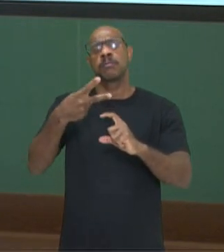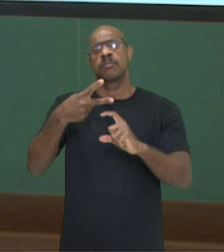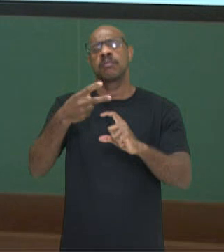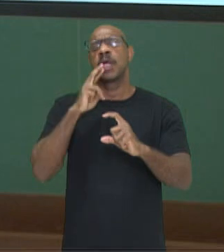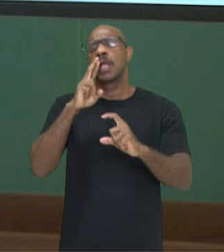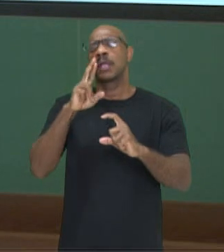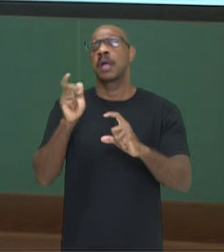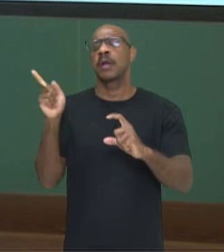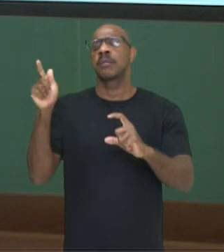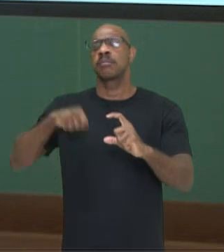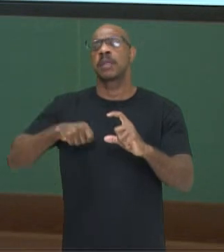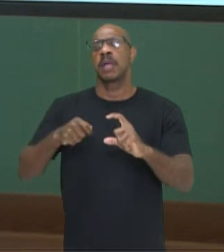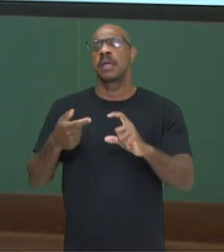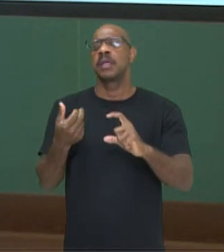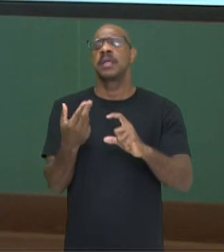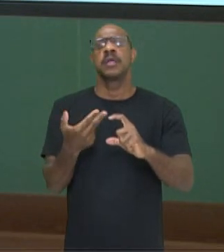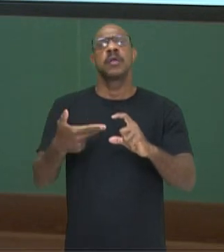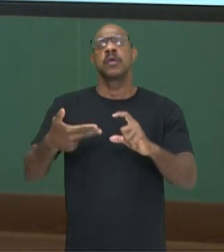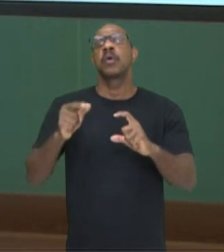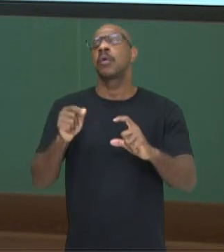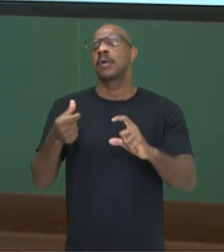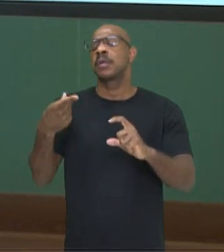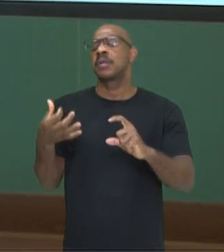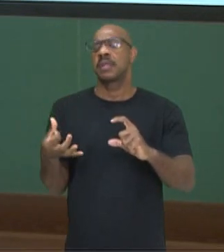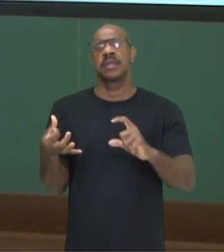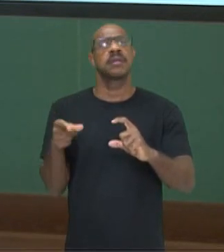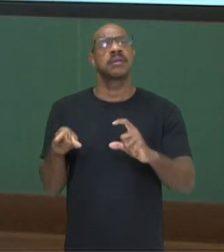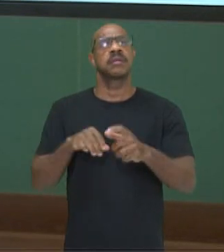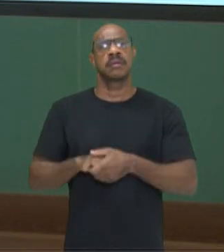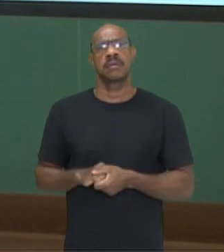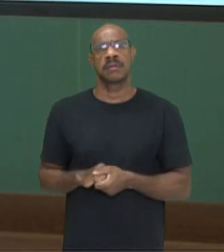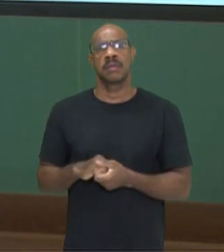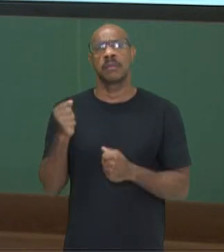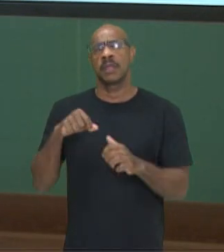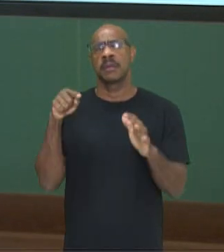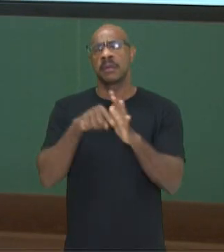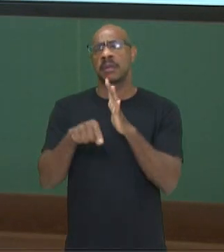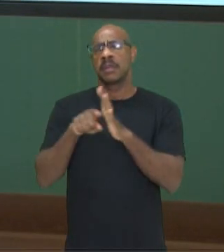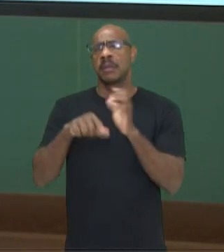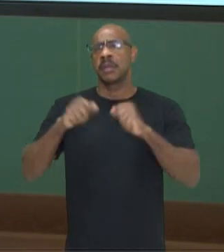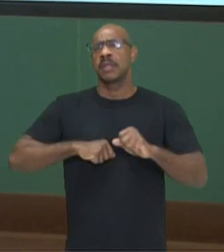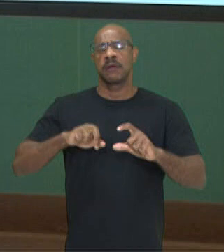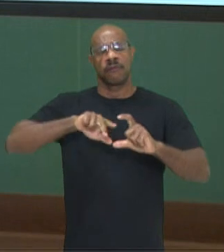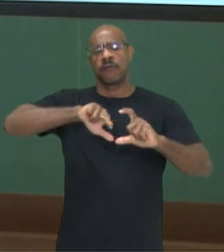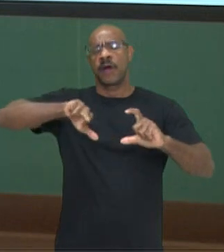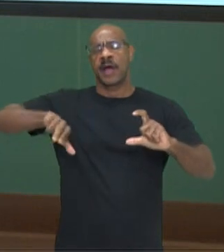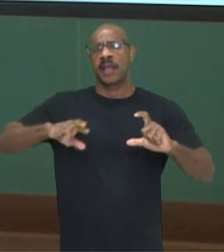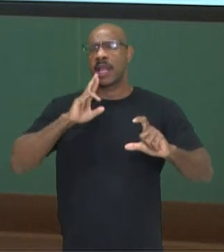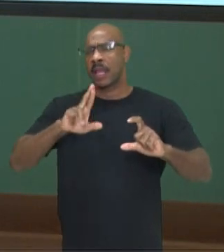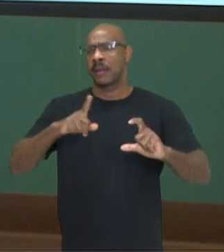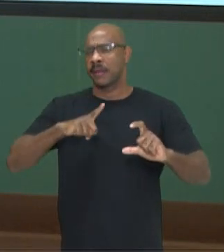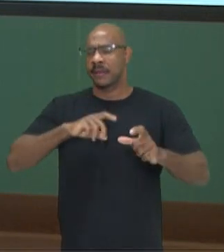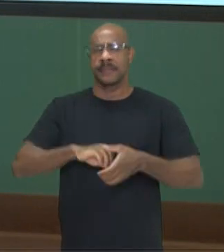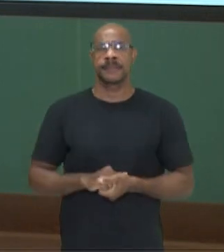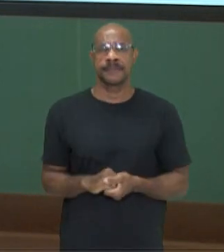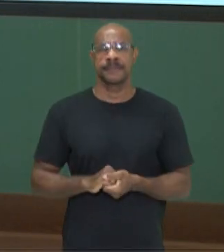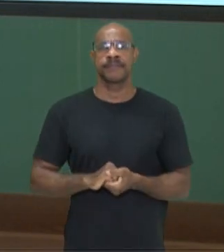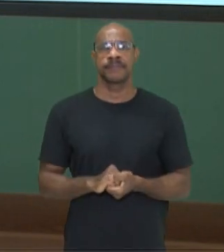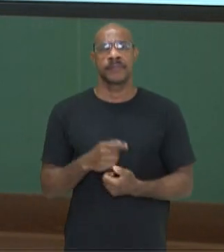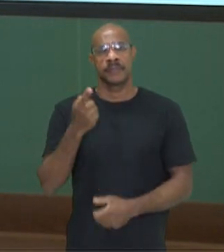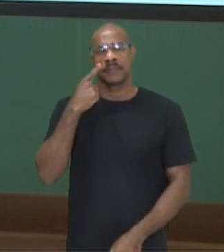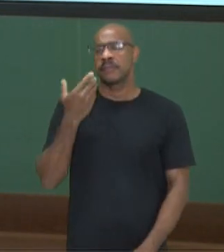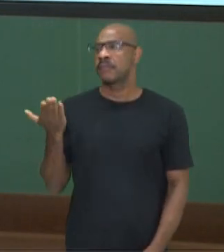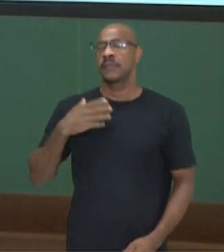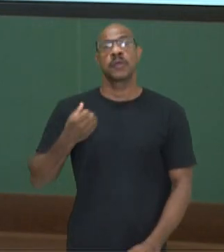a mais 16? Já pensaram que essa pergunta pode ter mais de uma solução? Então veja,